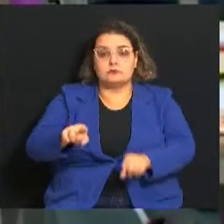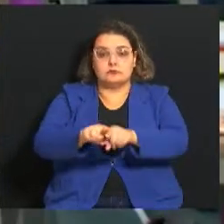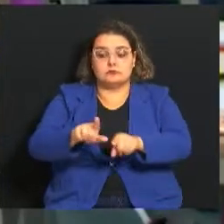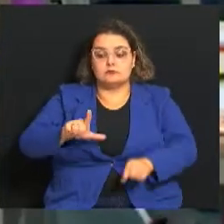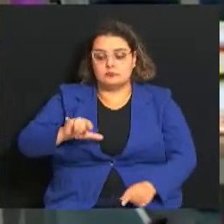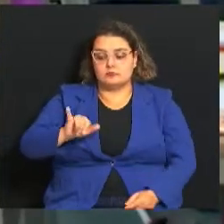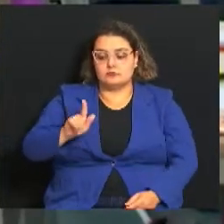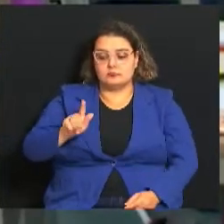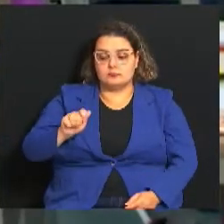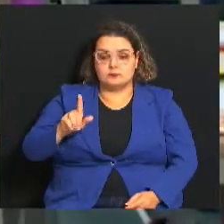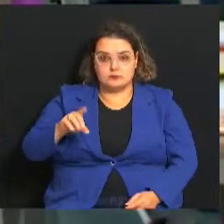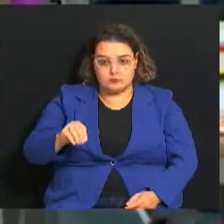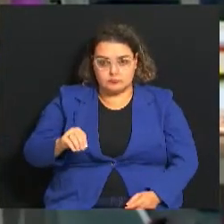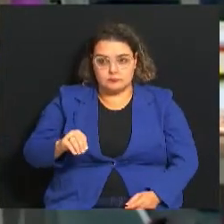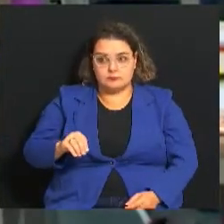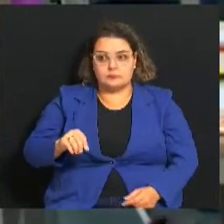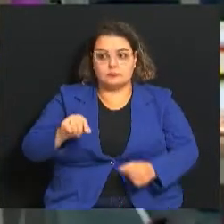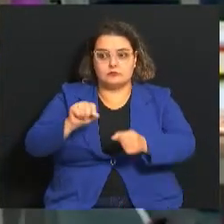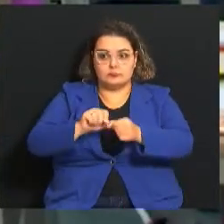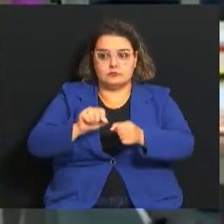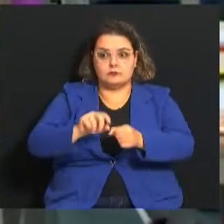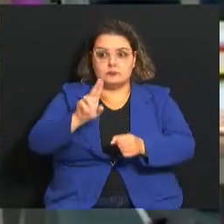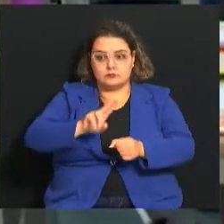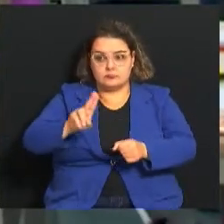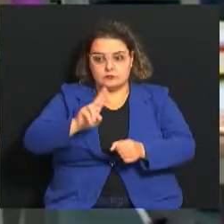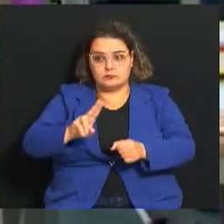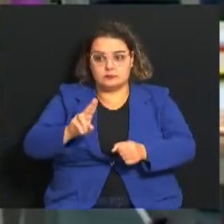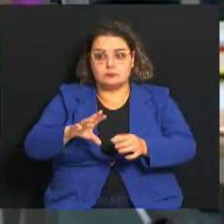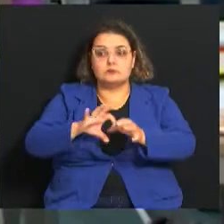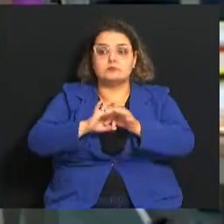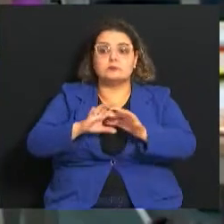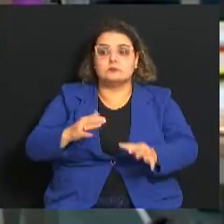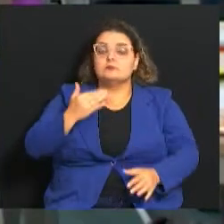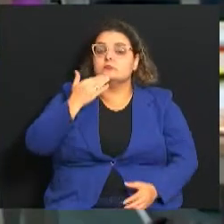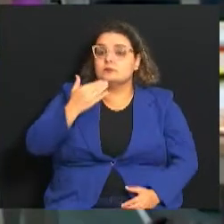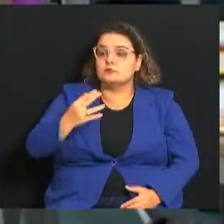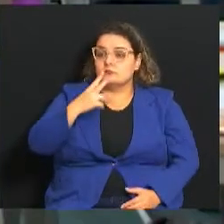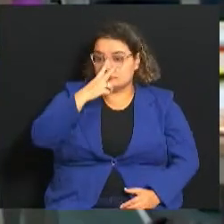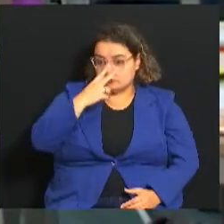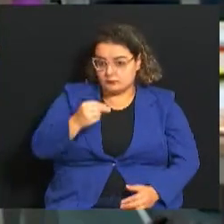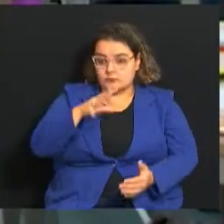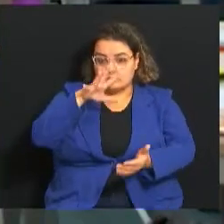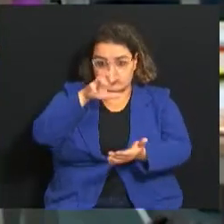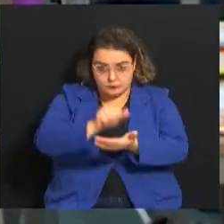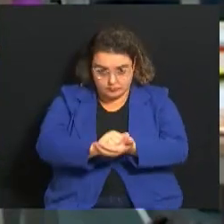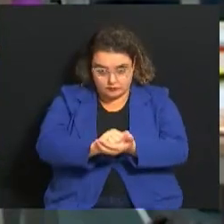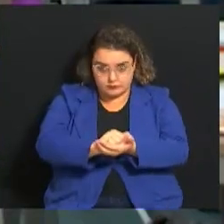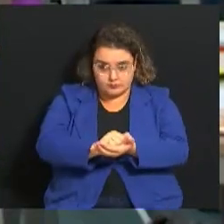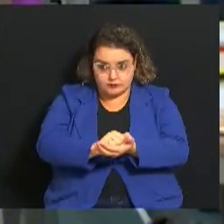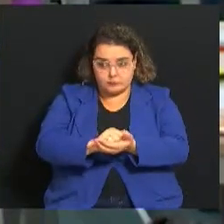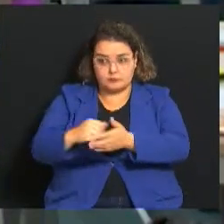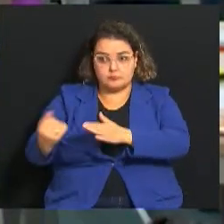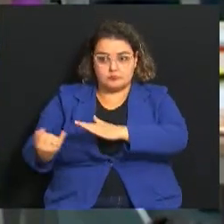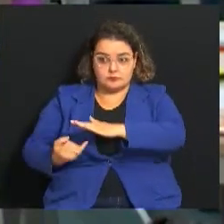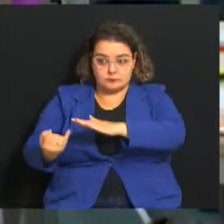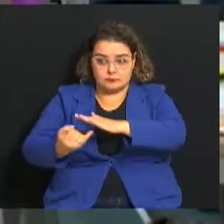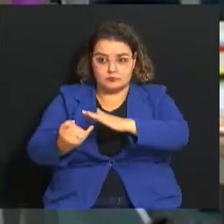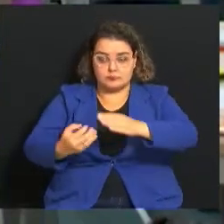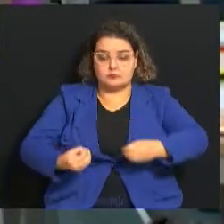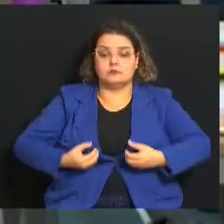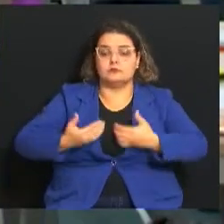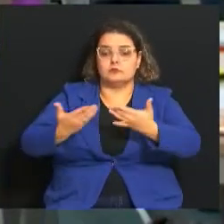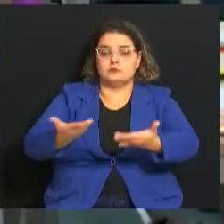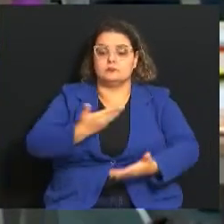do corredor do ônibus, nós estamos pedindo autorização para que essas vans cadastradas nas entidades, que prestam serviço